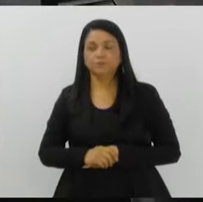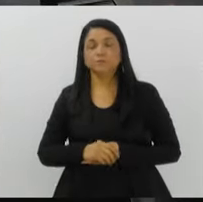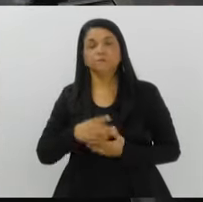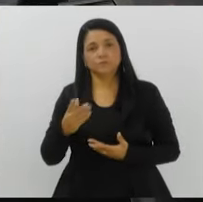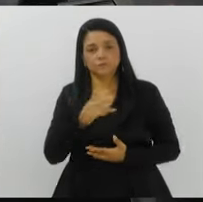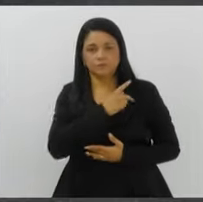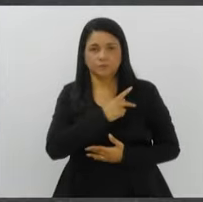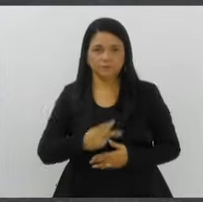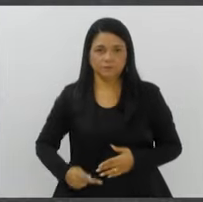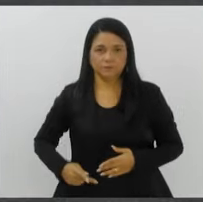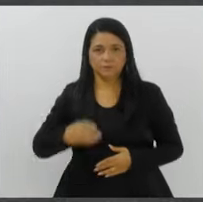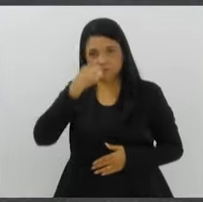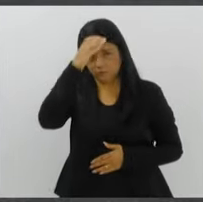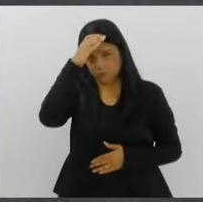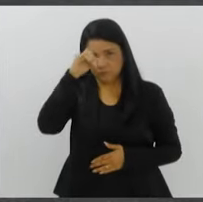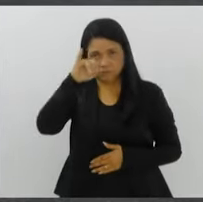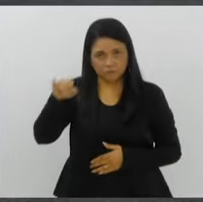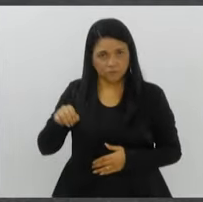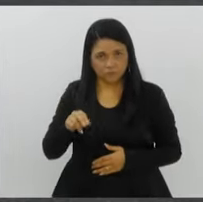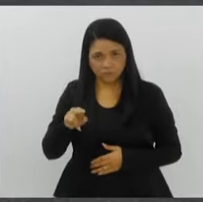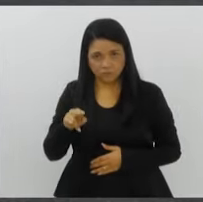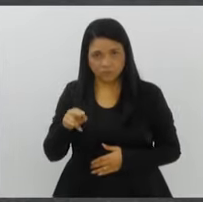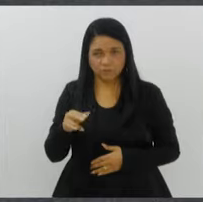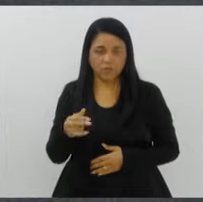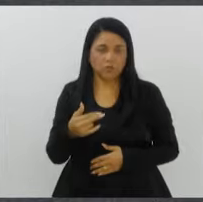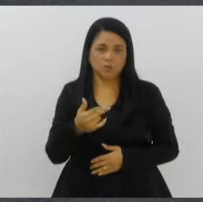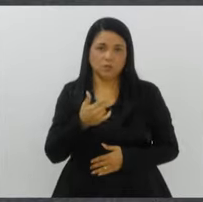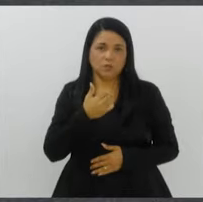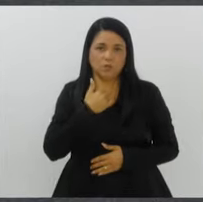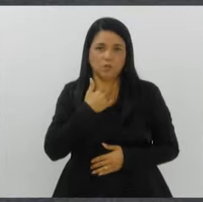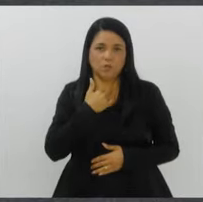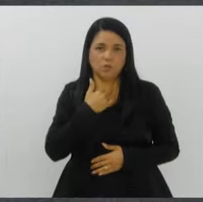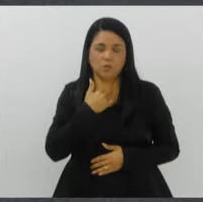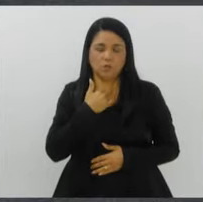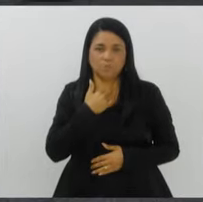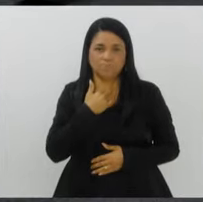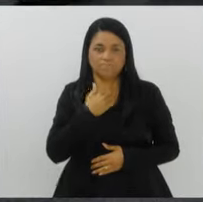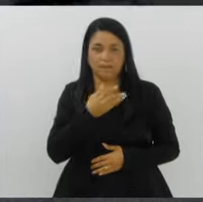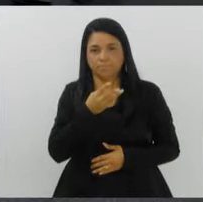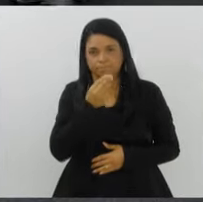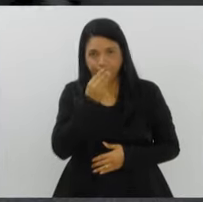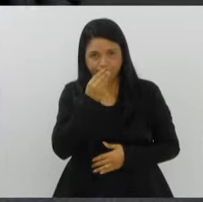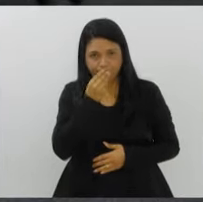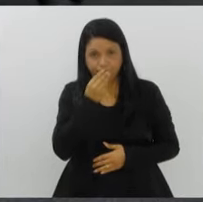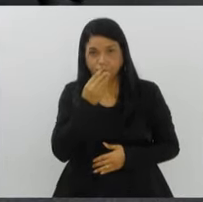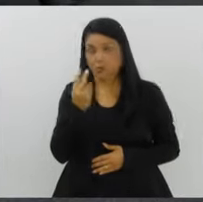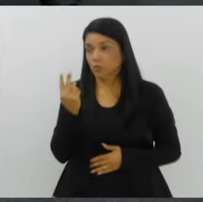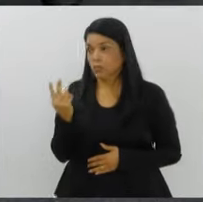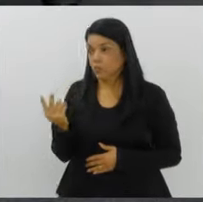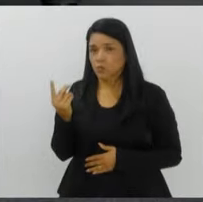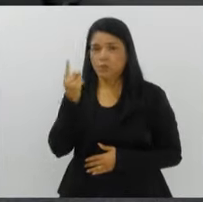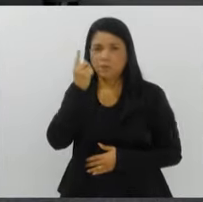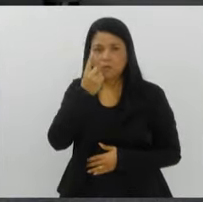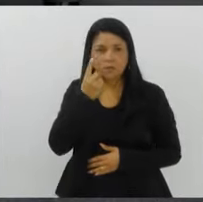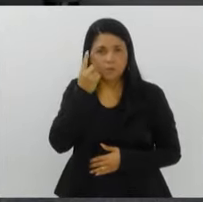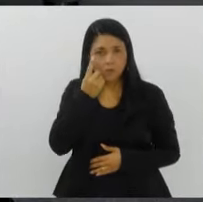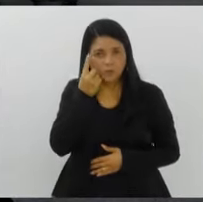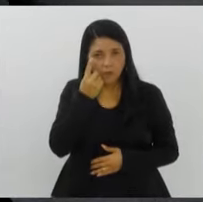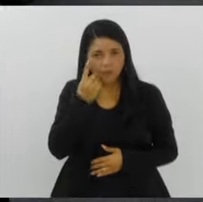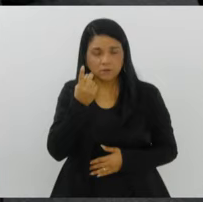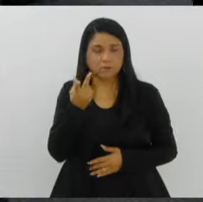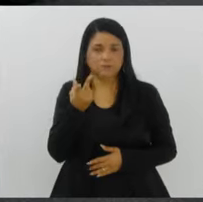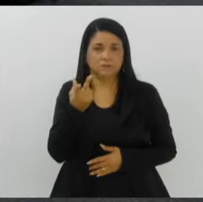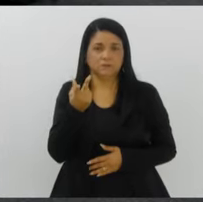Ju, não posso deixar de me manifestar. Duas deputadas desse